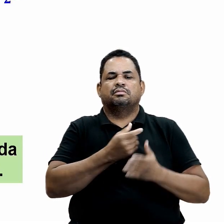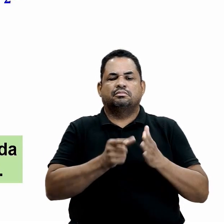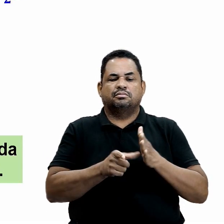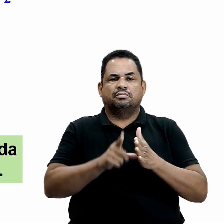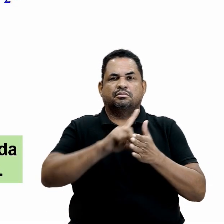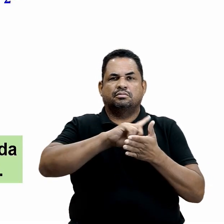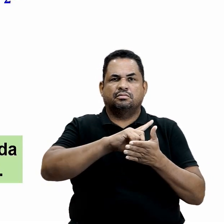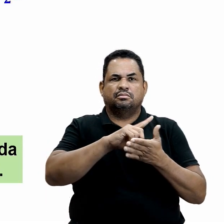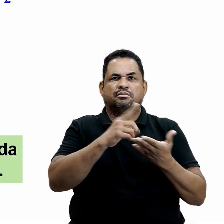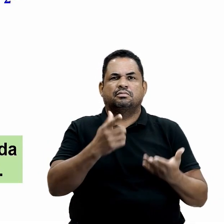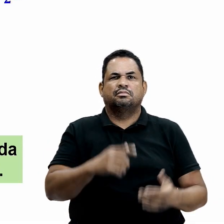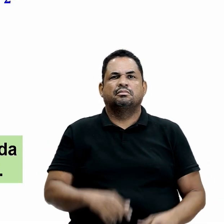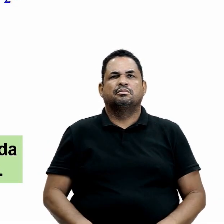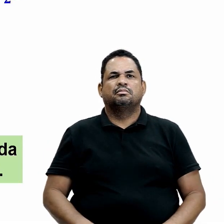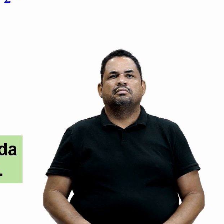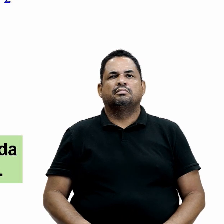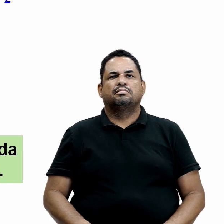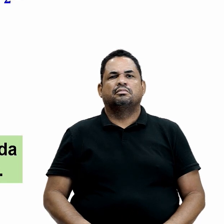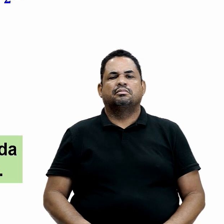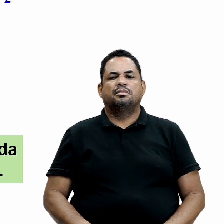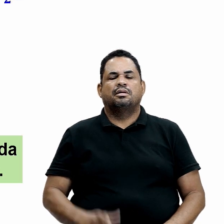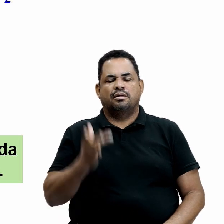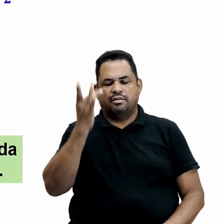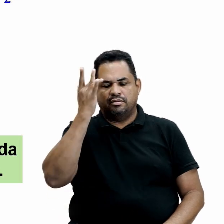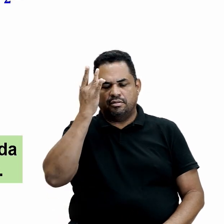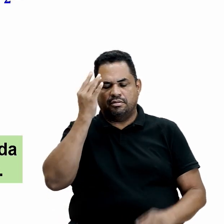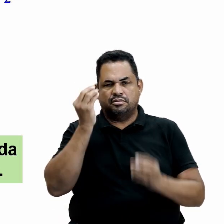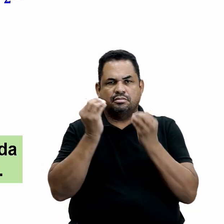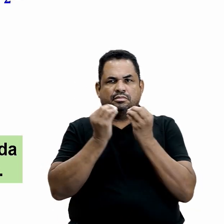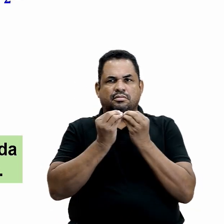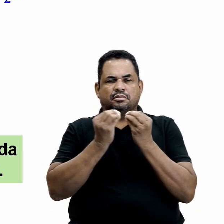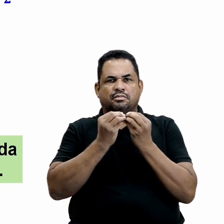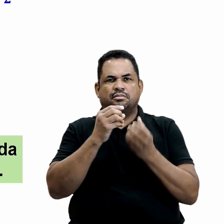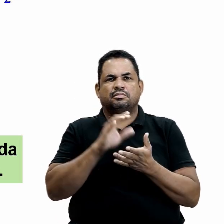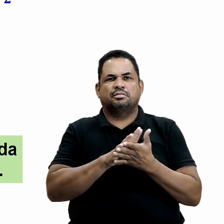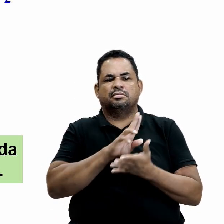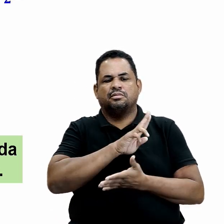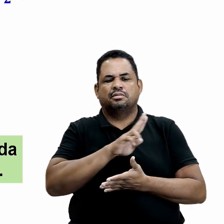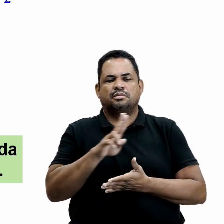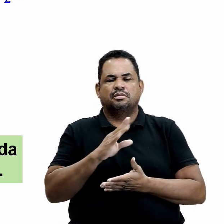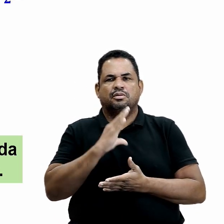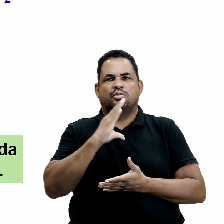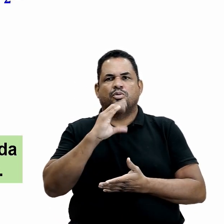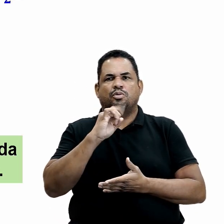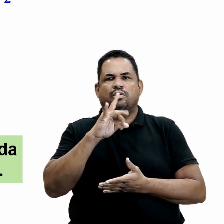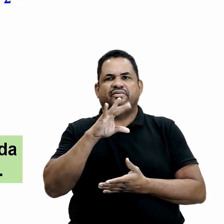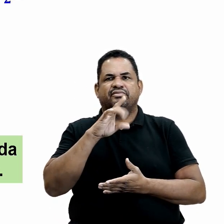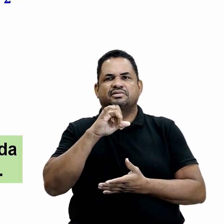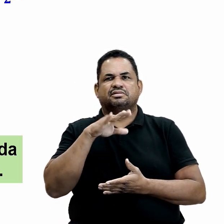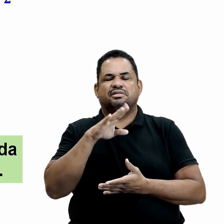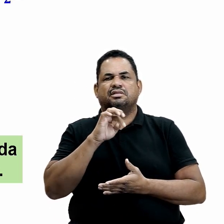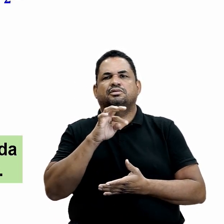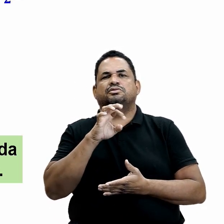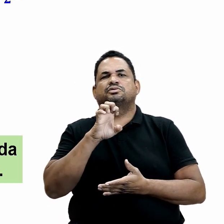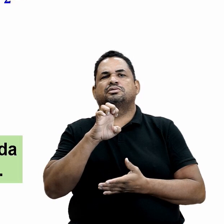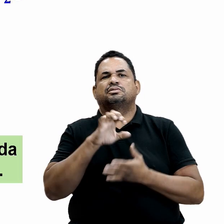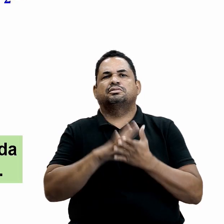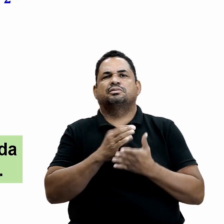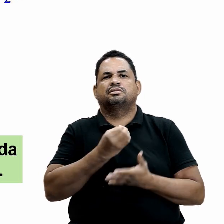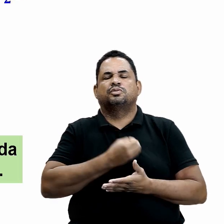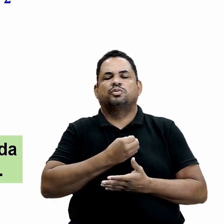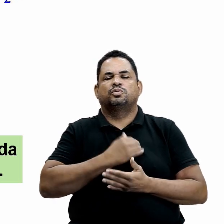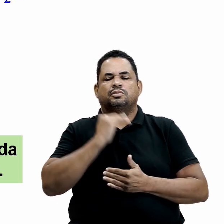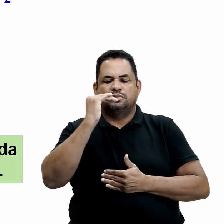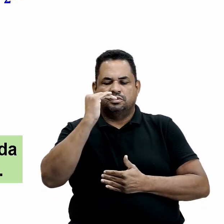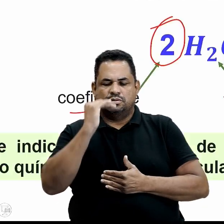antecede a fórmula da molécula, eu chamo de coeficiente. O número que tem abaixo